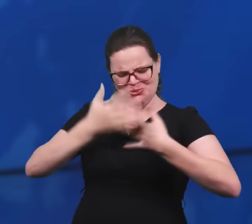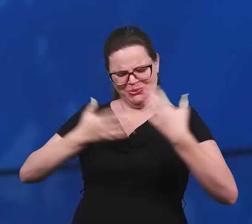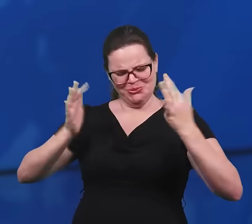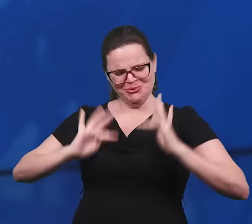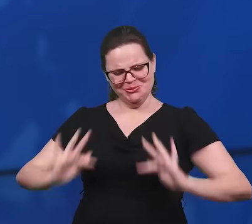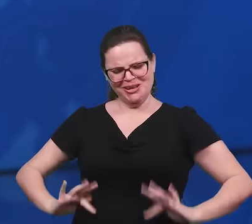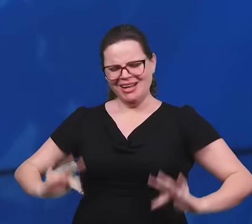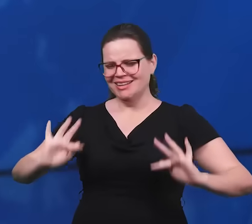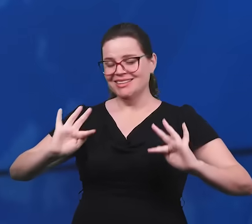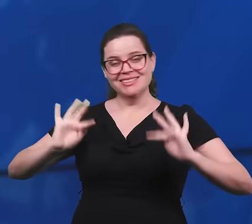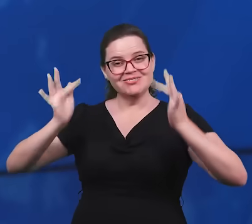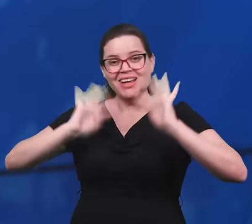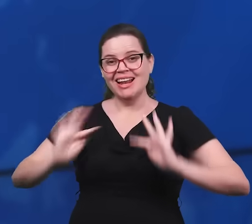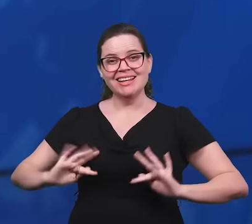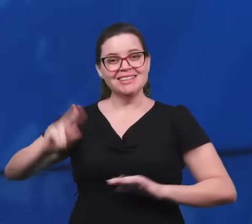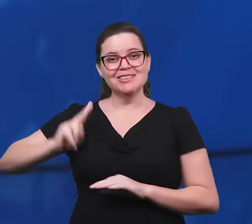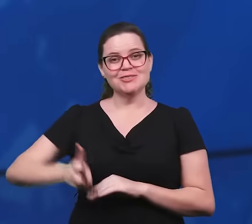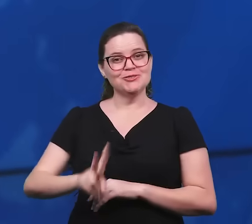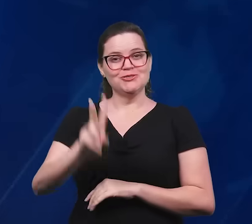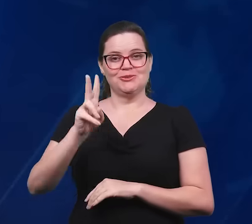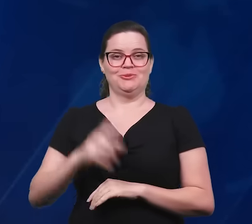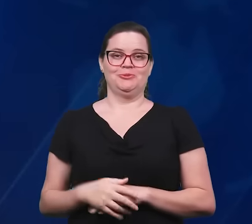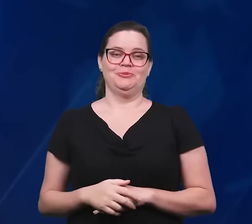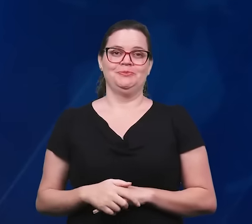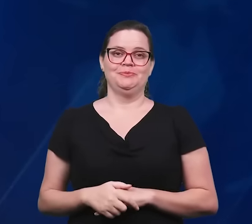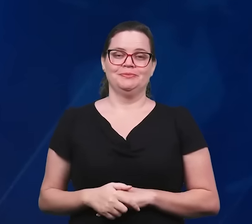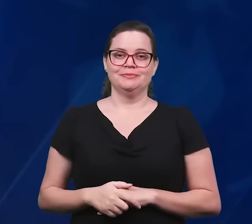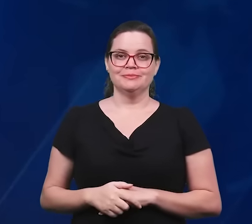riqueza espiritual.